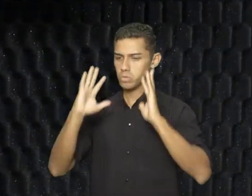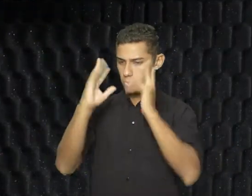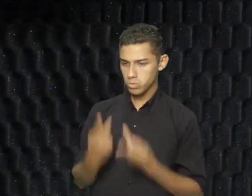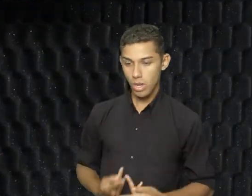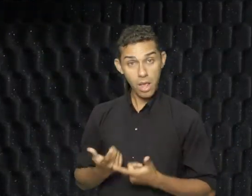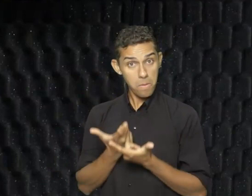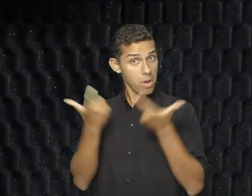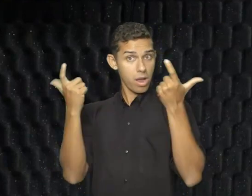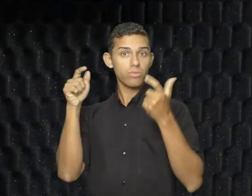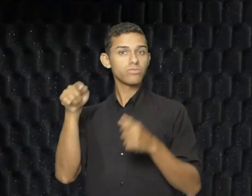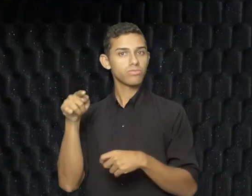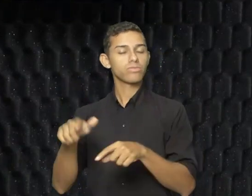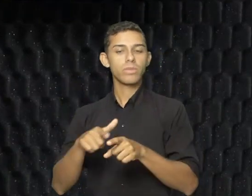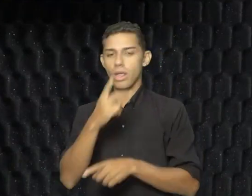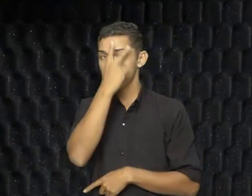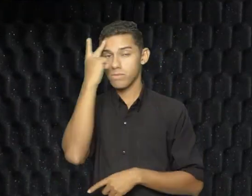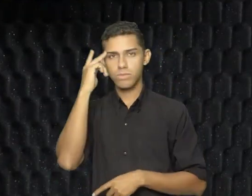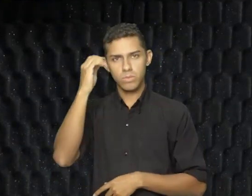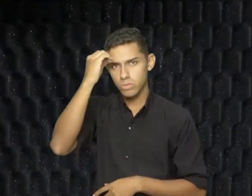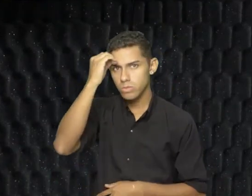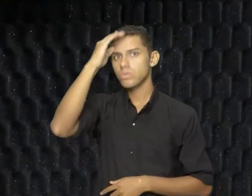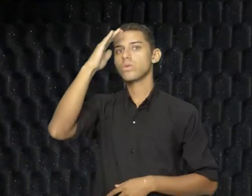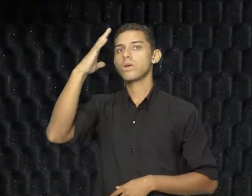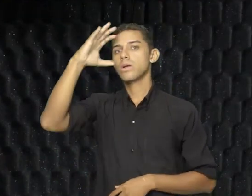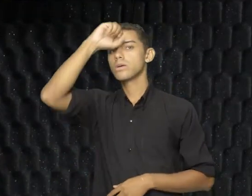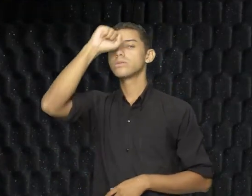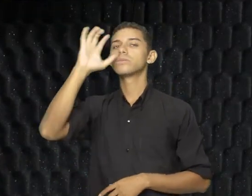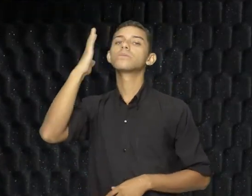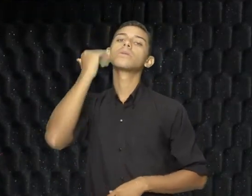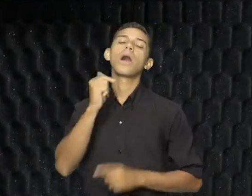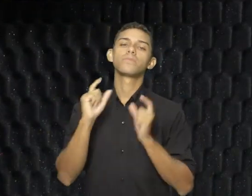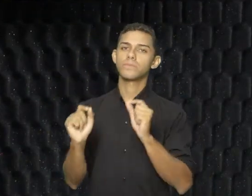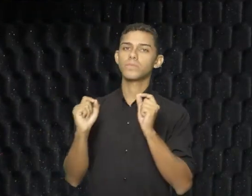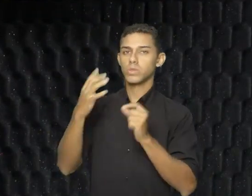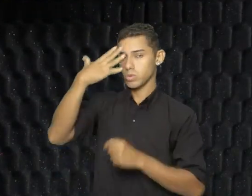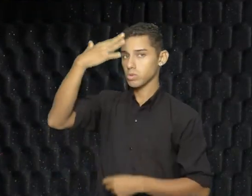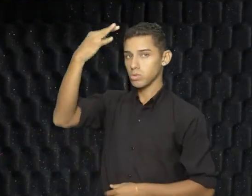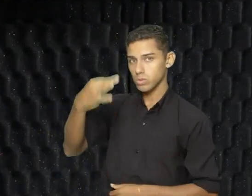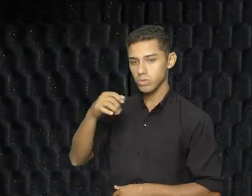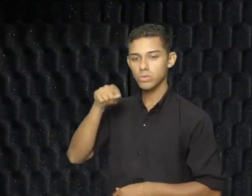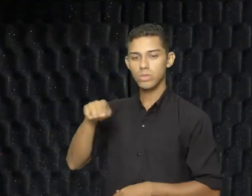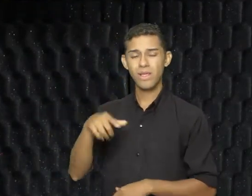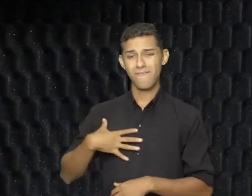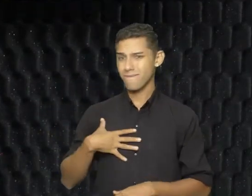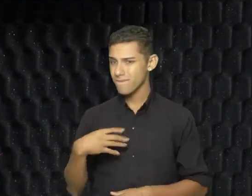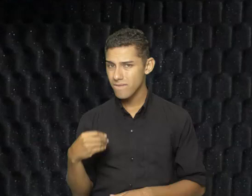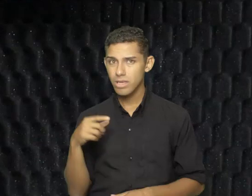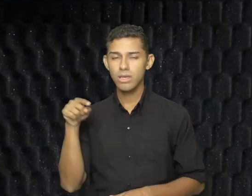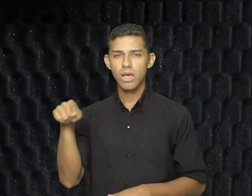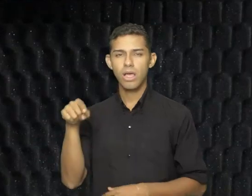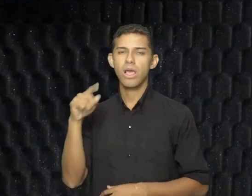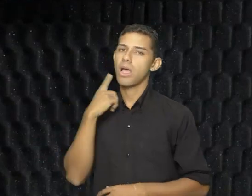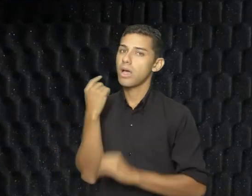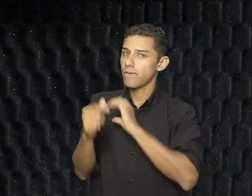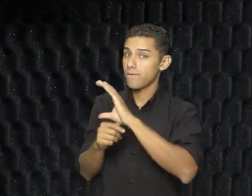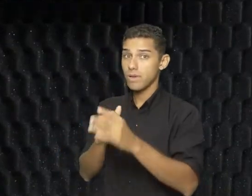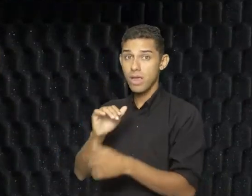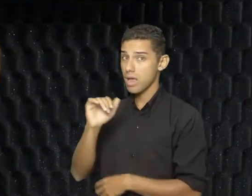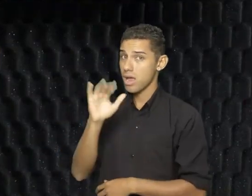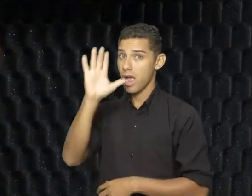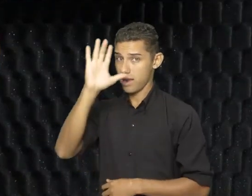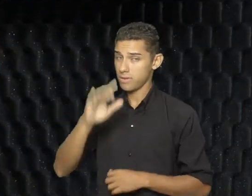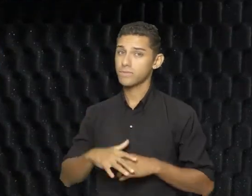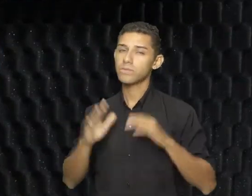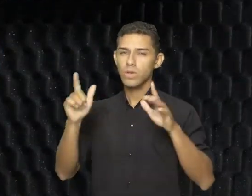países é muito alto. E as pessoas têm pleno conhecimento e consciência de que ter filhos é um investimento muito alto. E